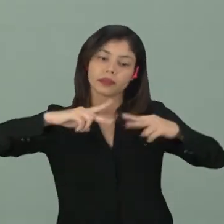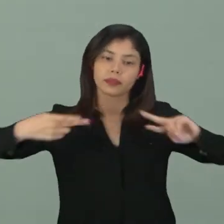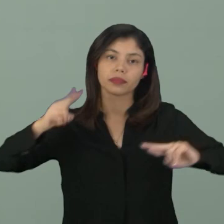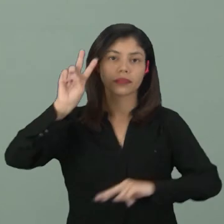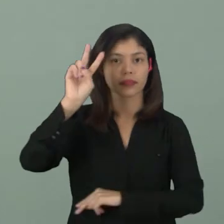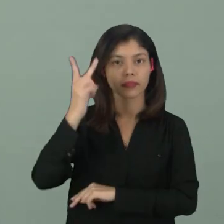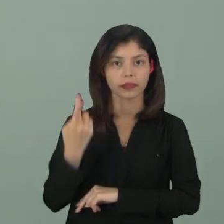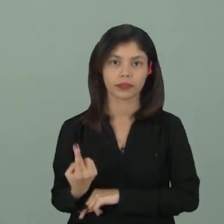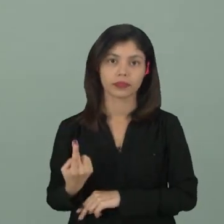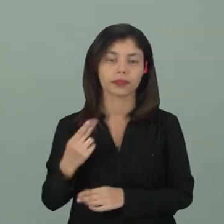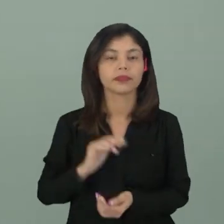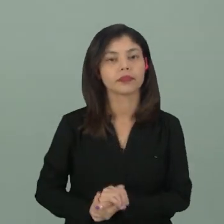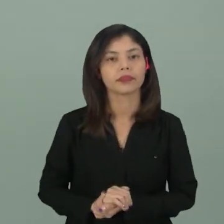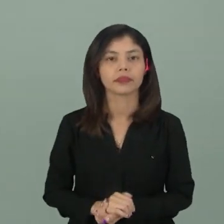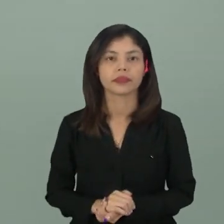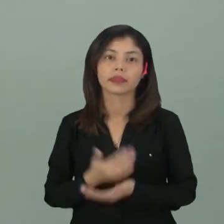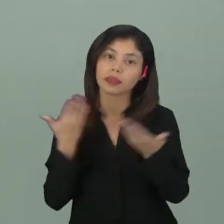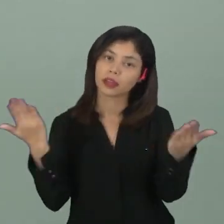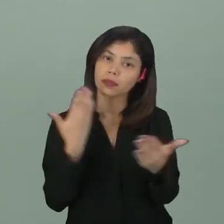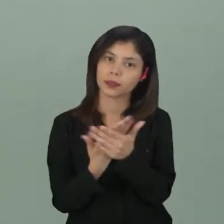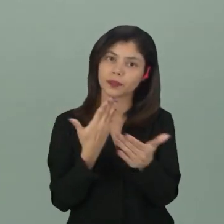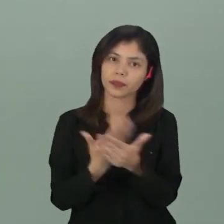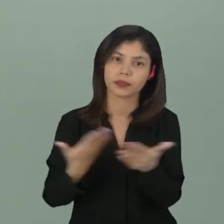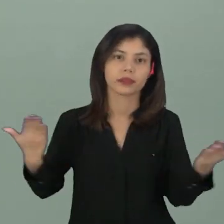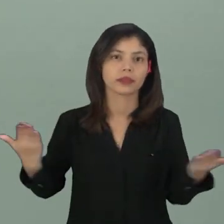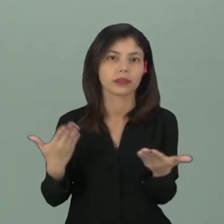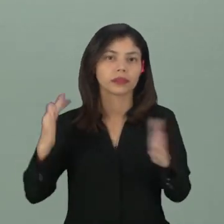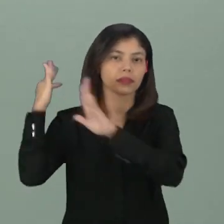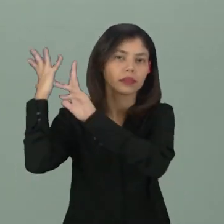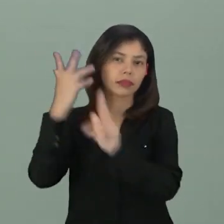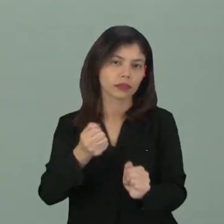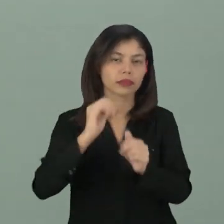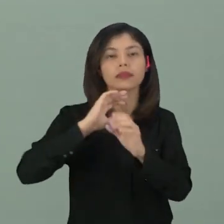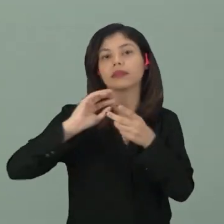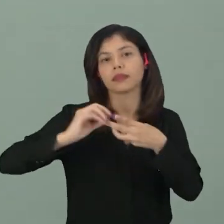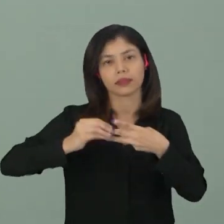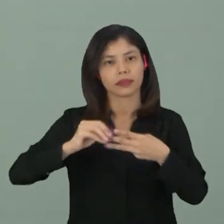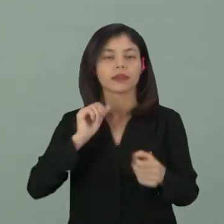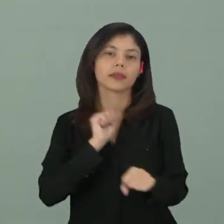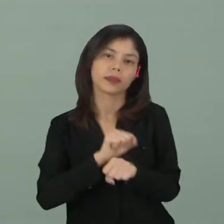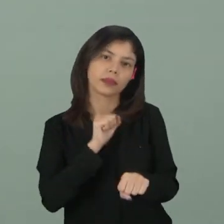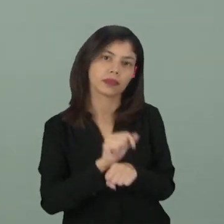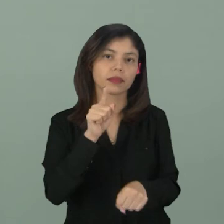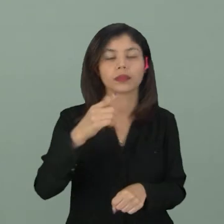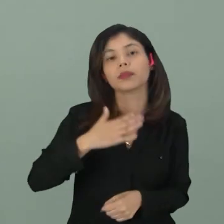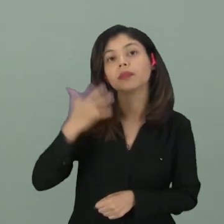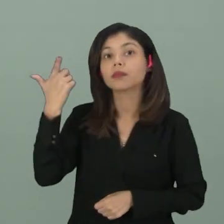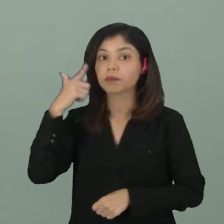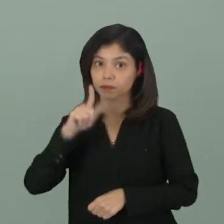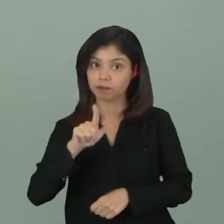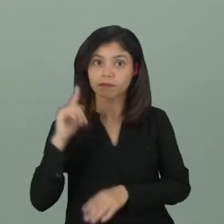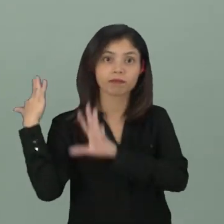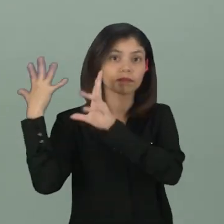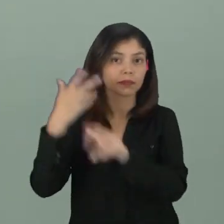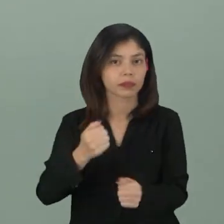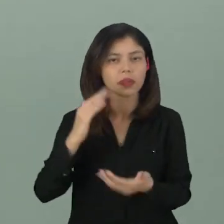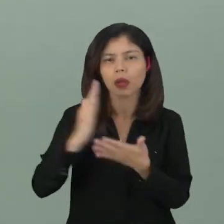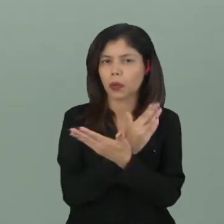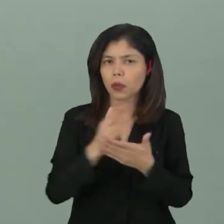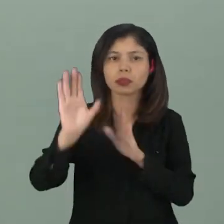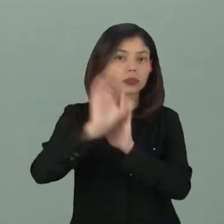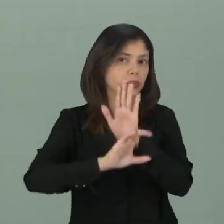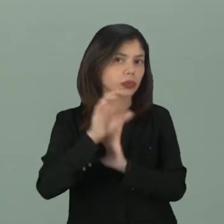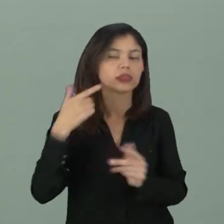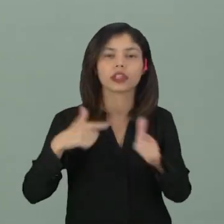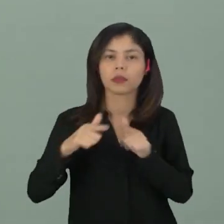e o RNA. Então, essa foi a nossa aula sobre revisão de células. Eu espero que vocês tenham conseguido revisitar alguns dos conteúdos